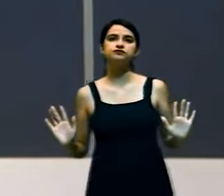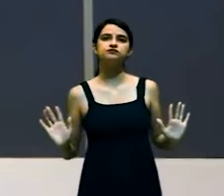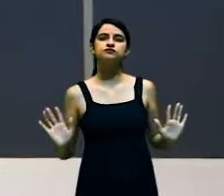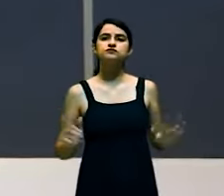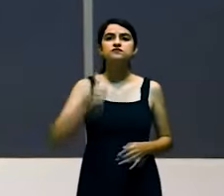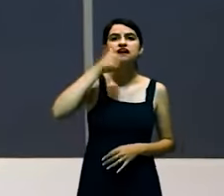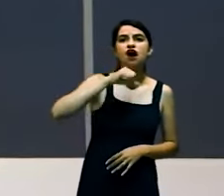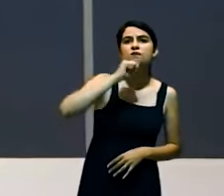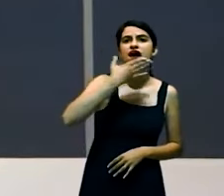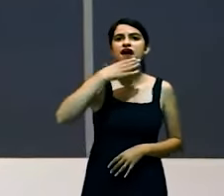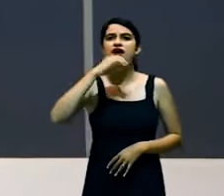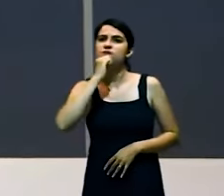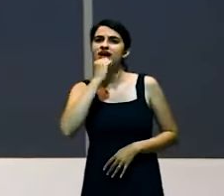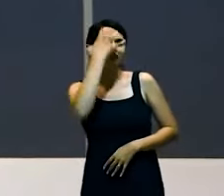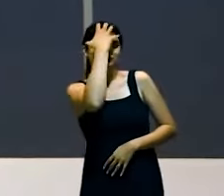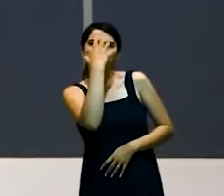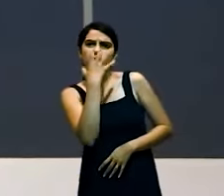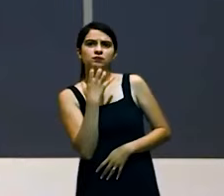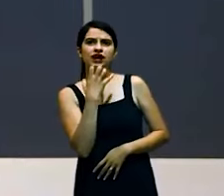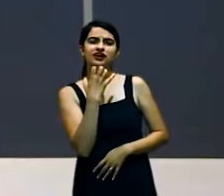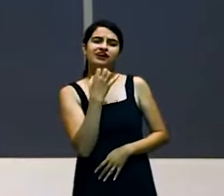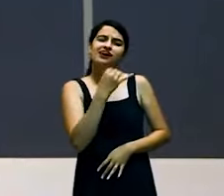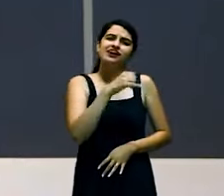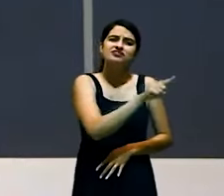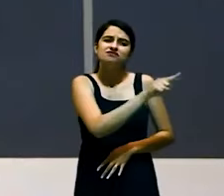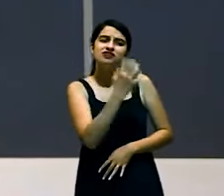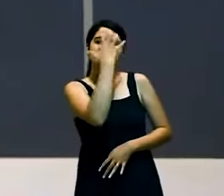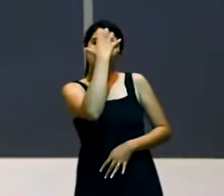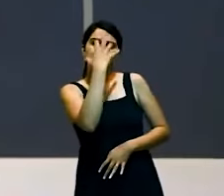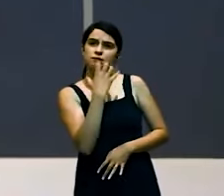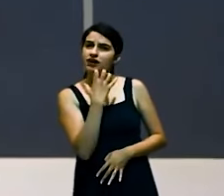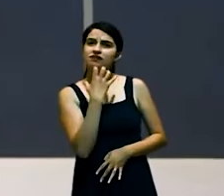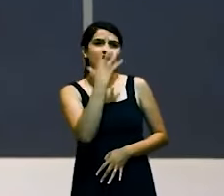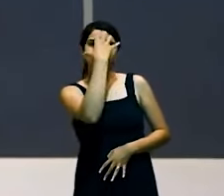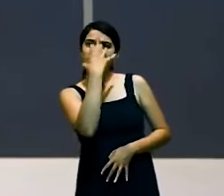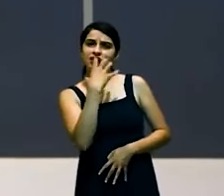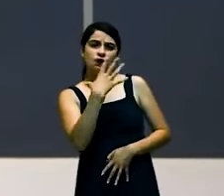Pai e mãe, não fique bravo. E se fica bravo, não fique com os líderes, fique comigo.